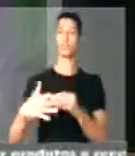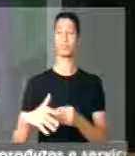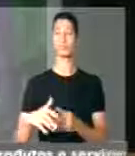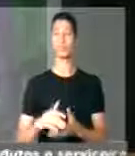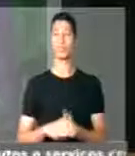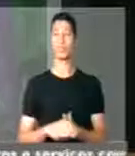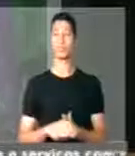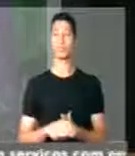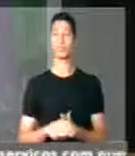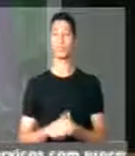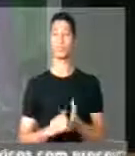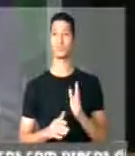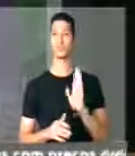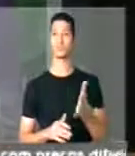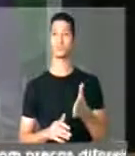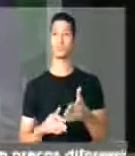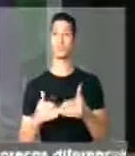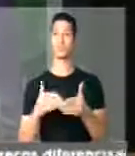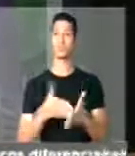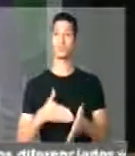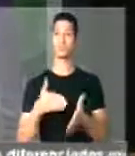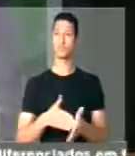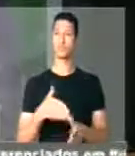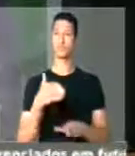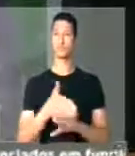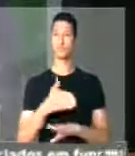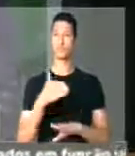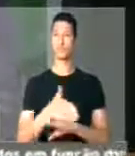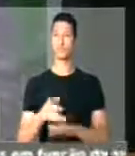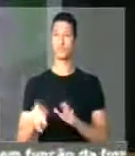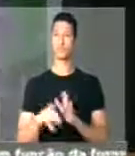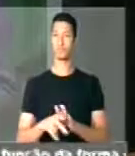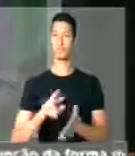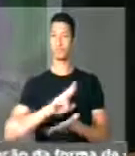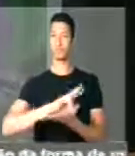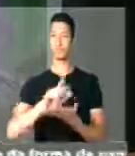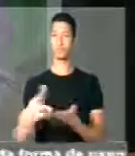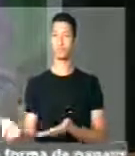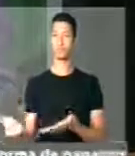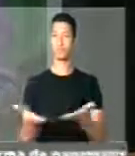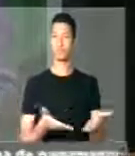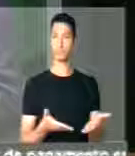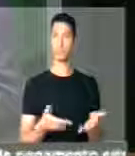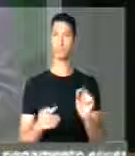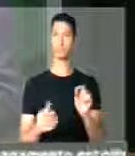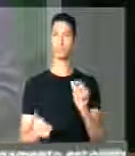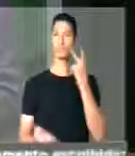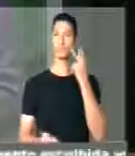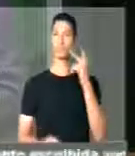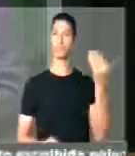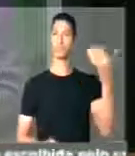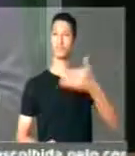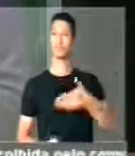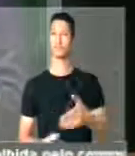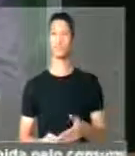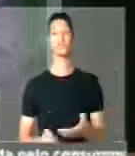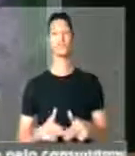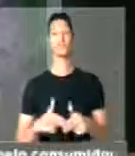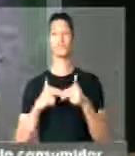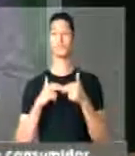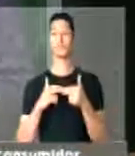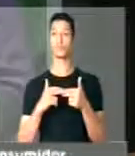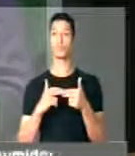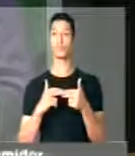sessão já torna difícil a participação dos diversos convidados que para ela vieram, em